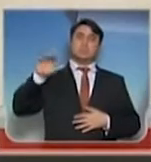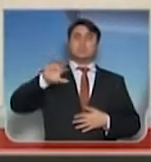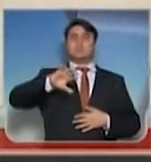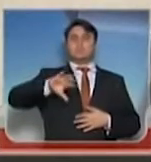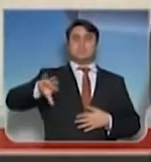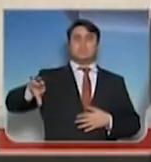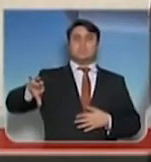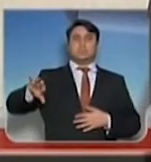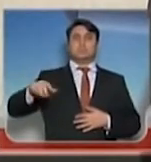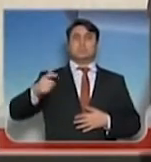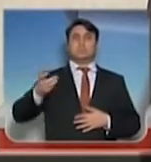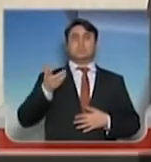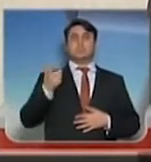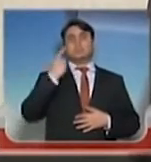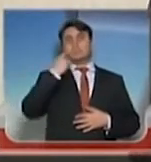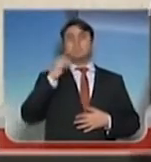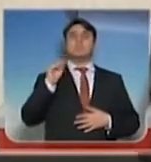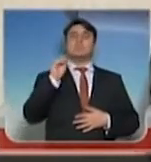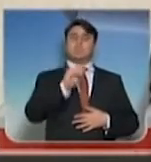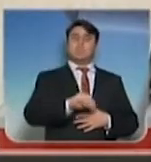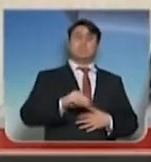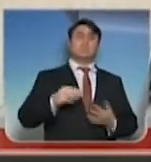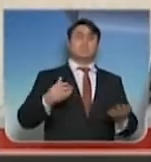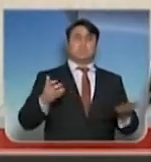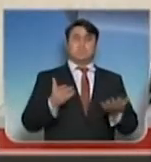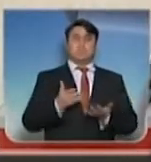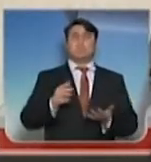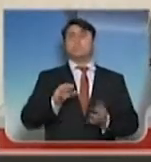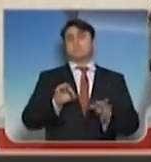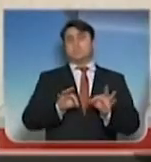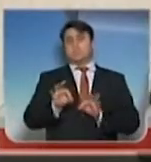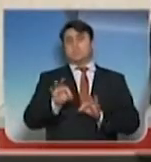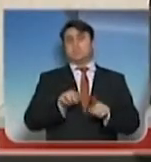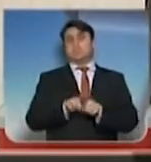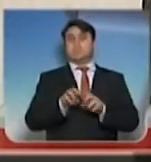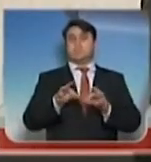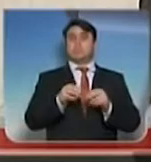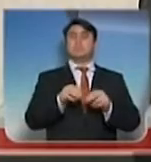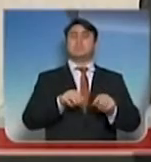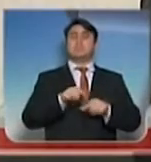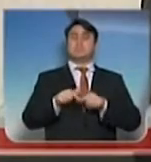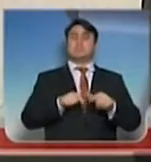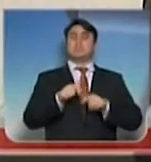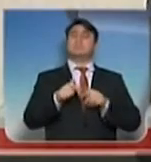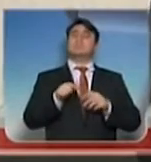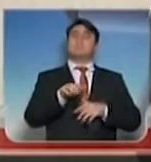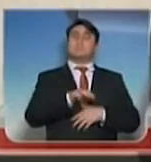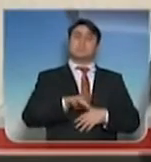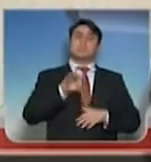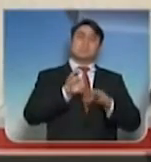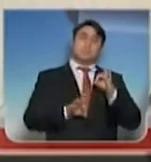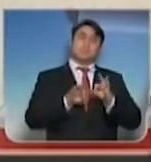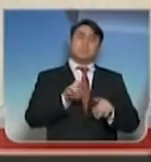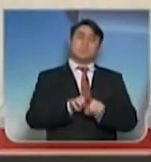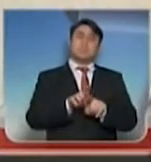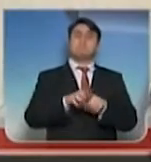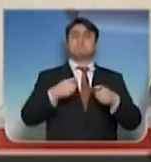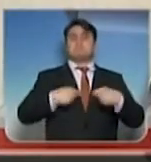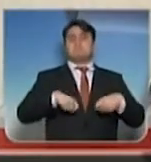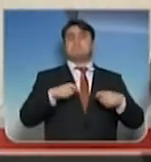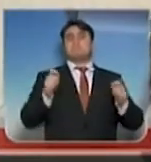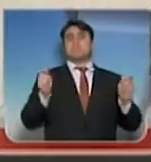foi rejeitada mas eu gostaria de fazer esse registro porque esses agentes esses trabalhadores do Judiciário também